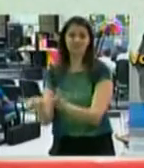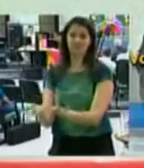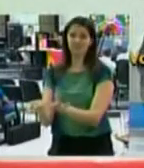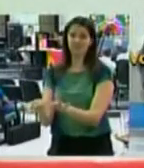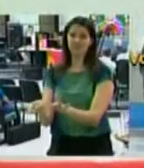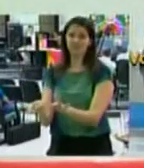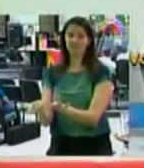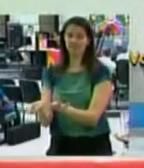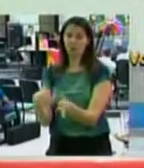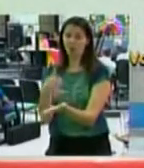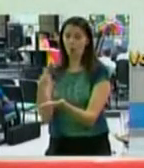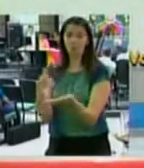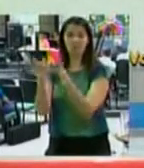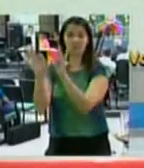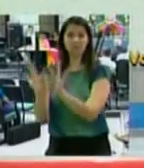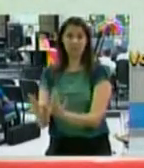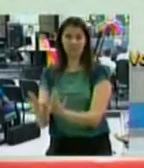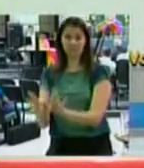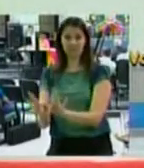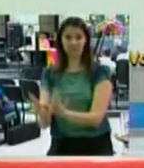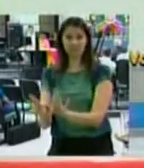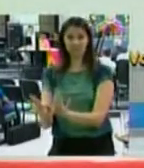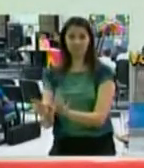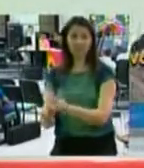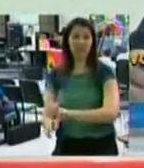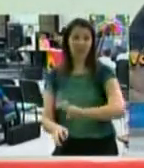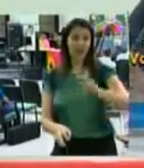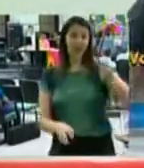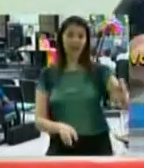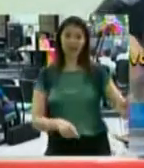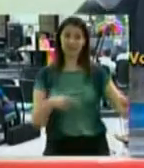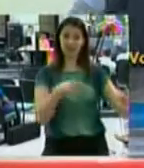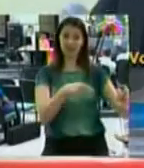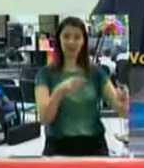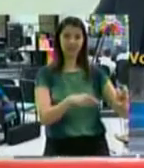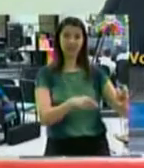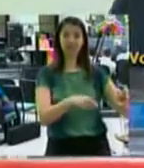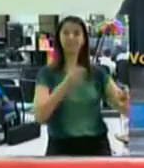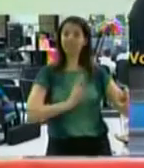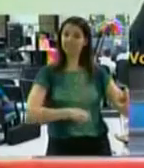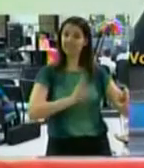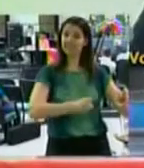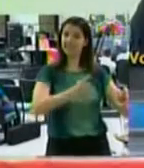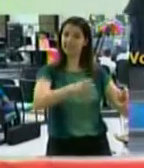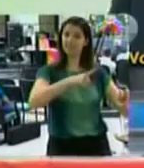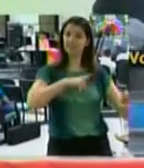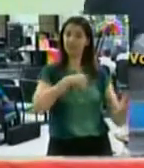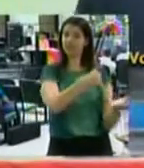termina. E para 5, o azeite continua.